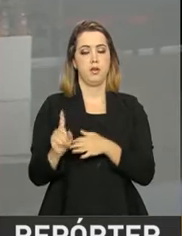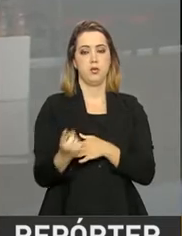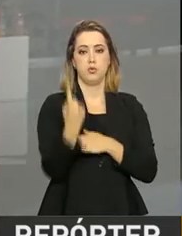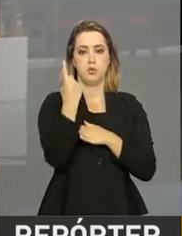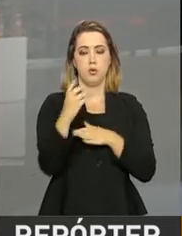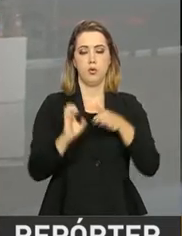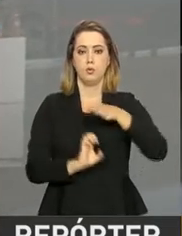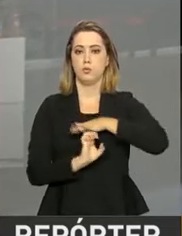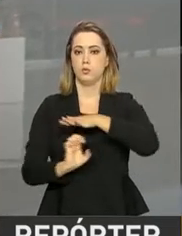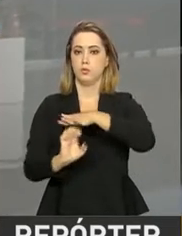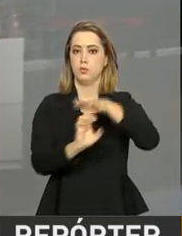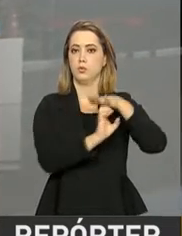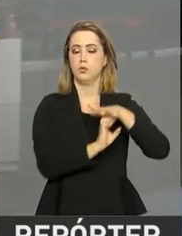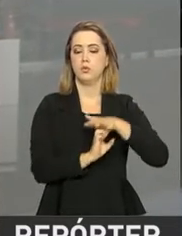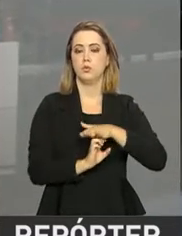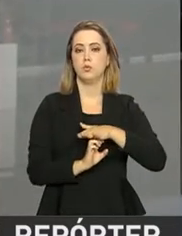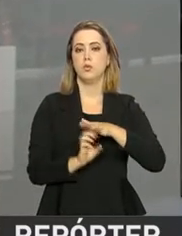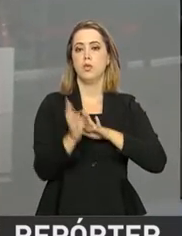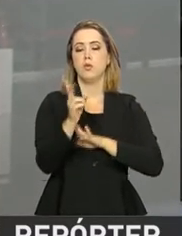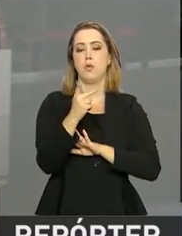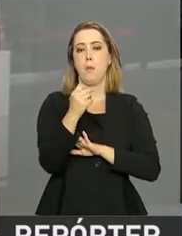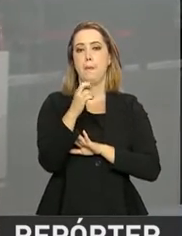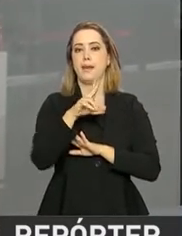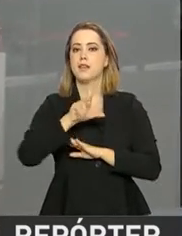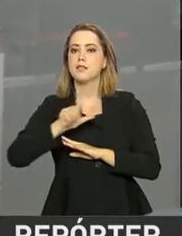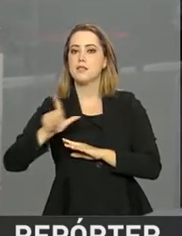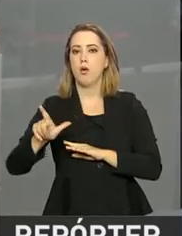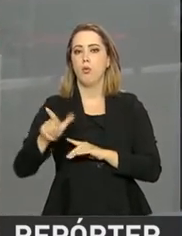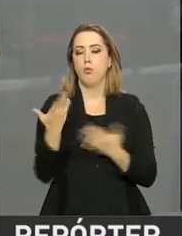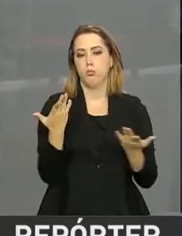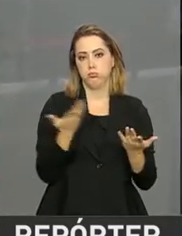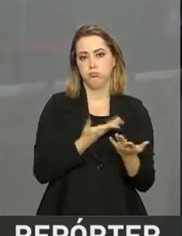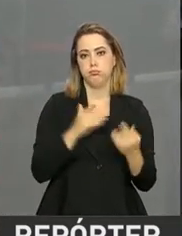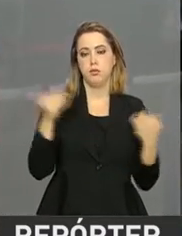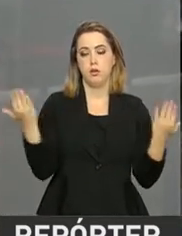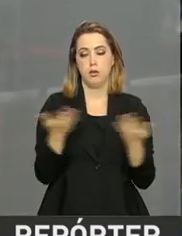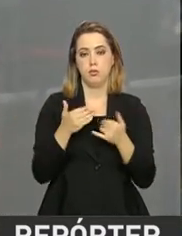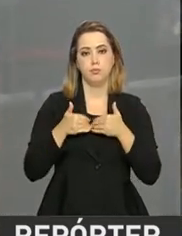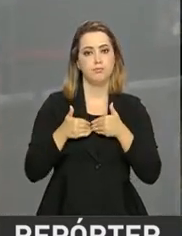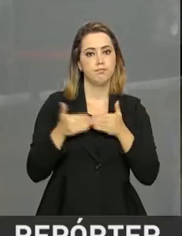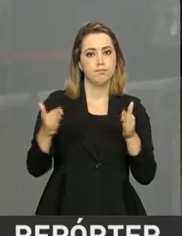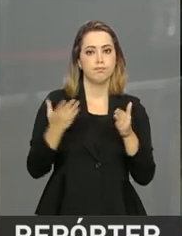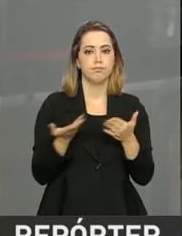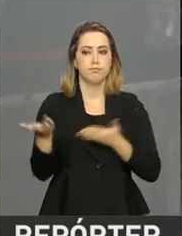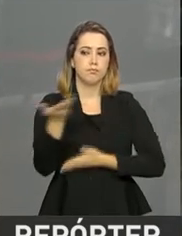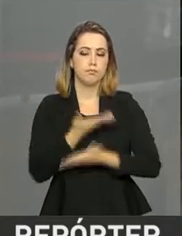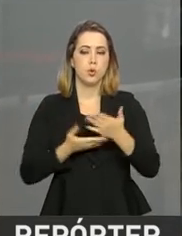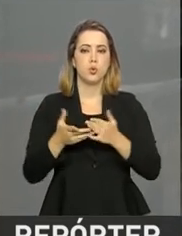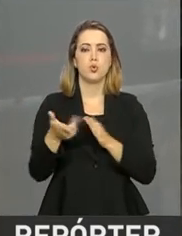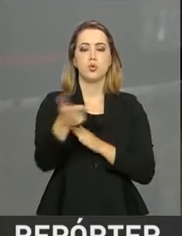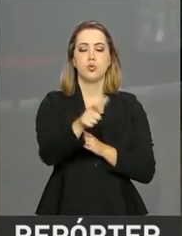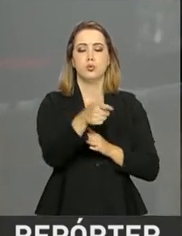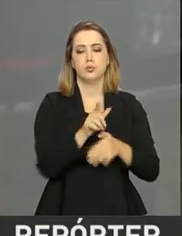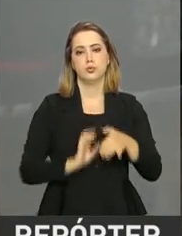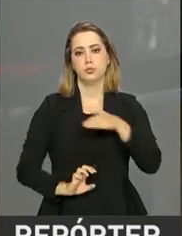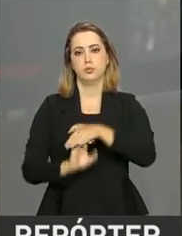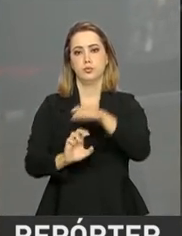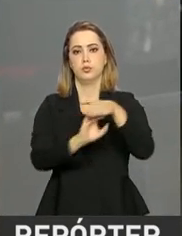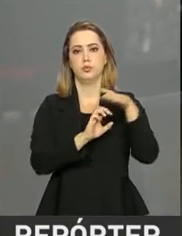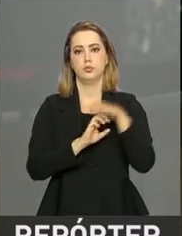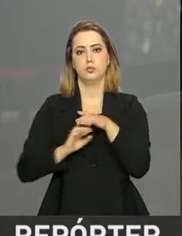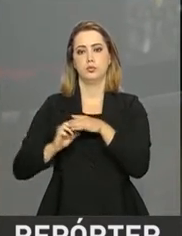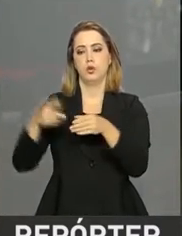e sócia do única do pré sal a medida vai ampliar a participação do setor privado na exploração de petróleo